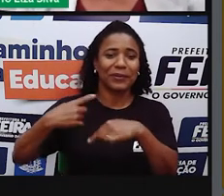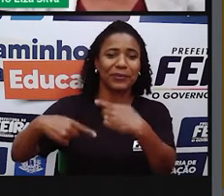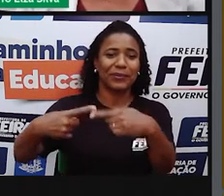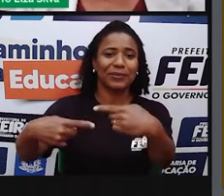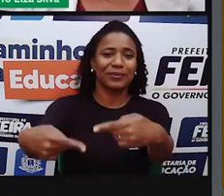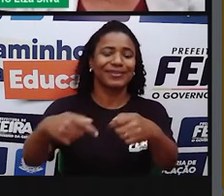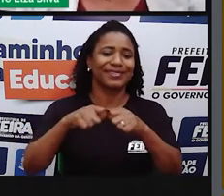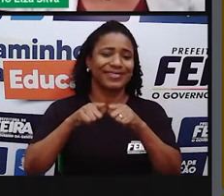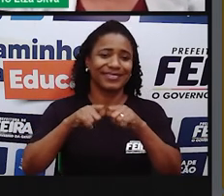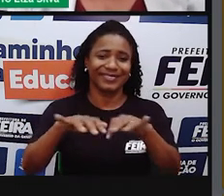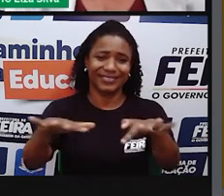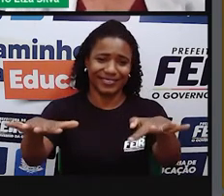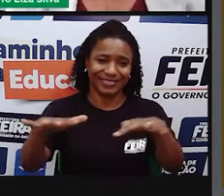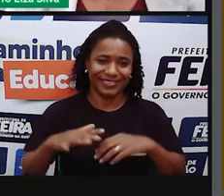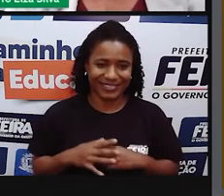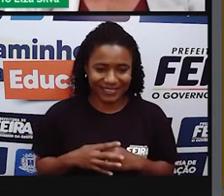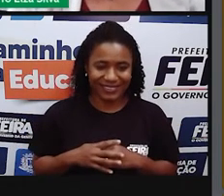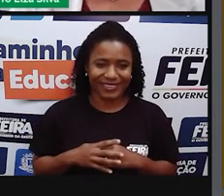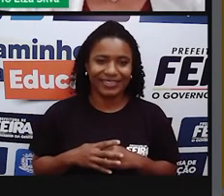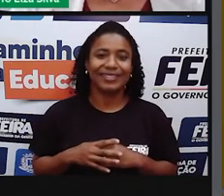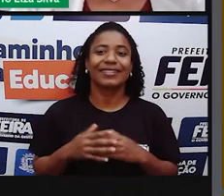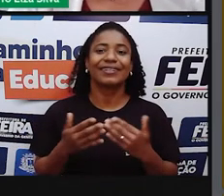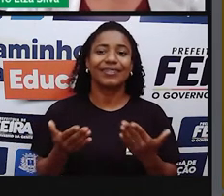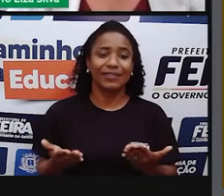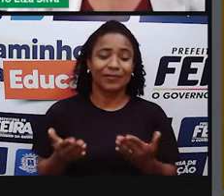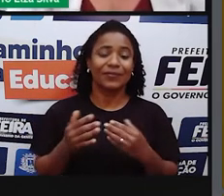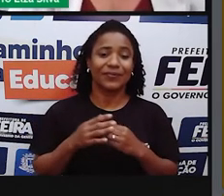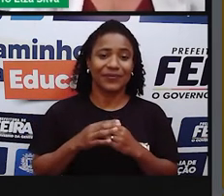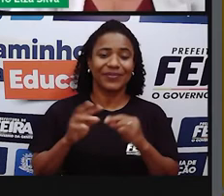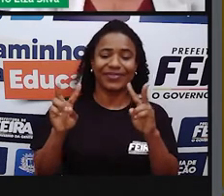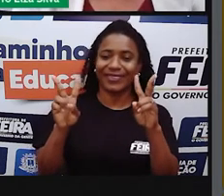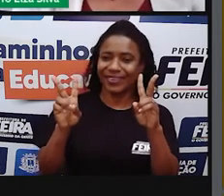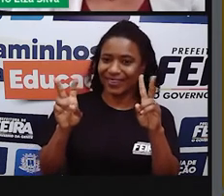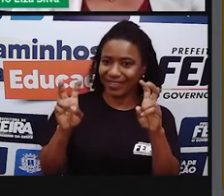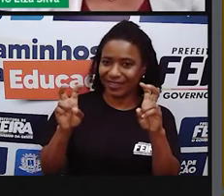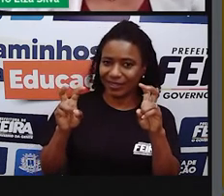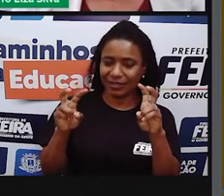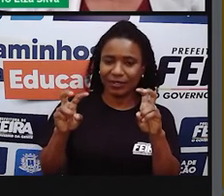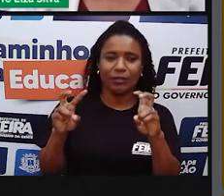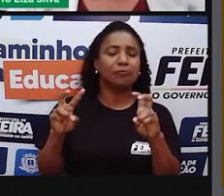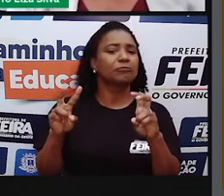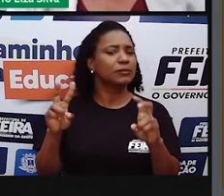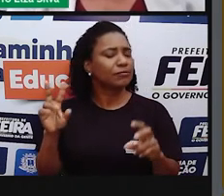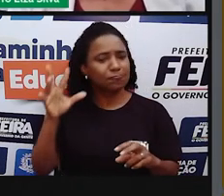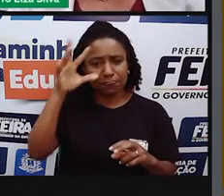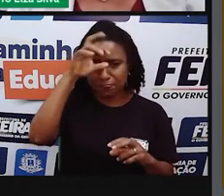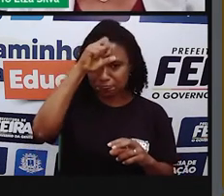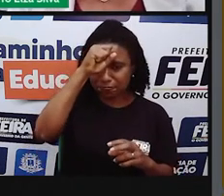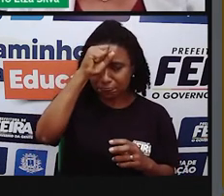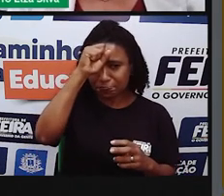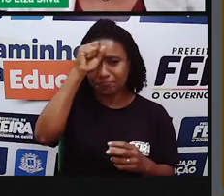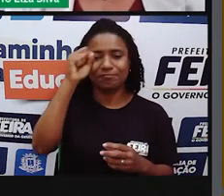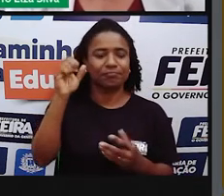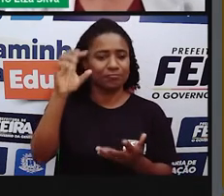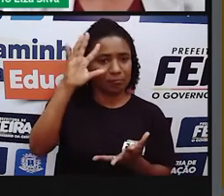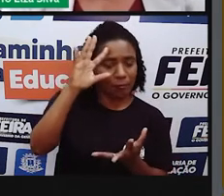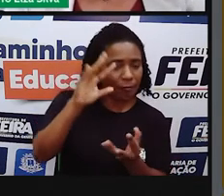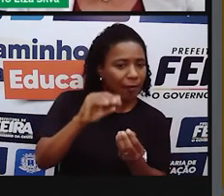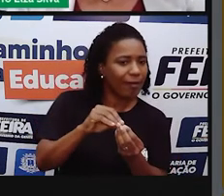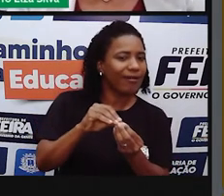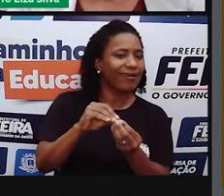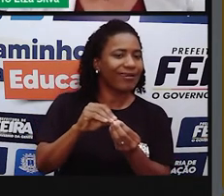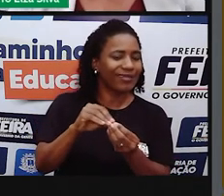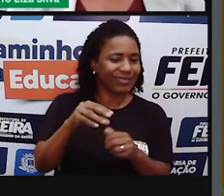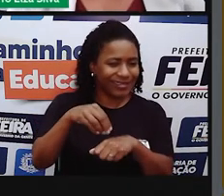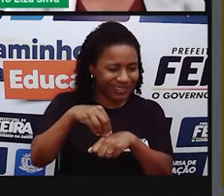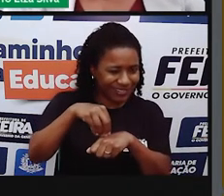por diante. Então, são, na verdade, ensinamentos que vão surgindo